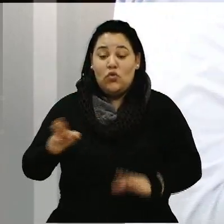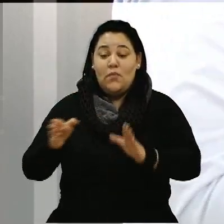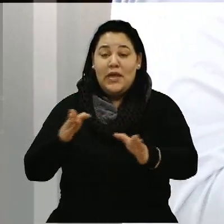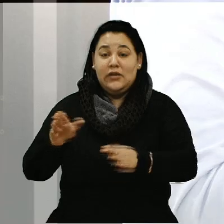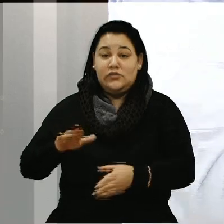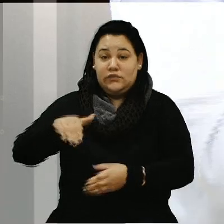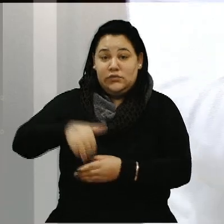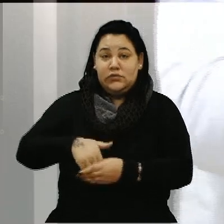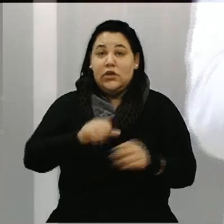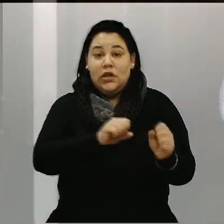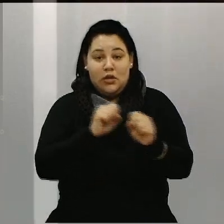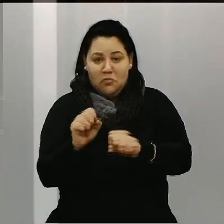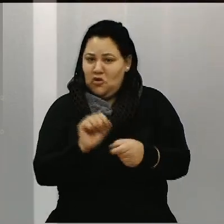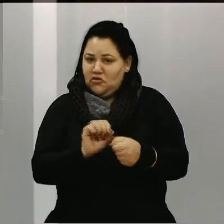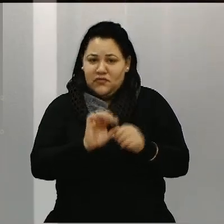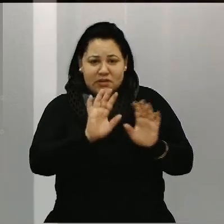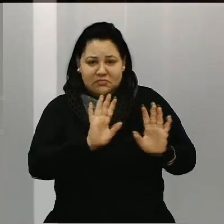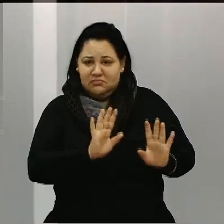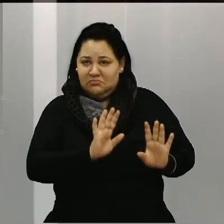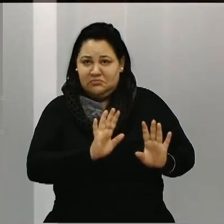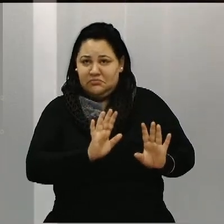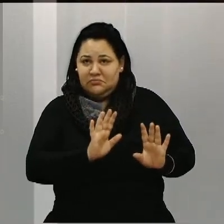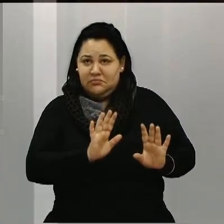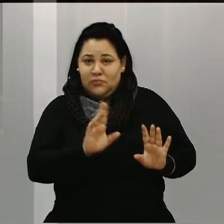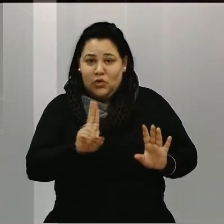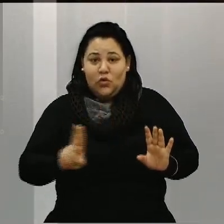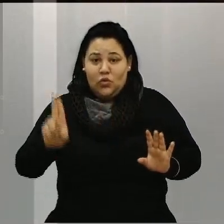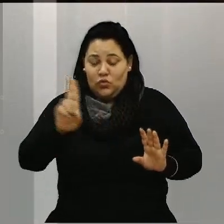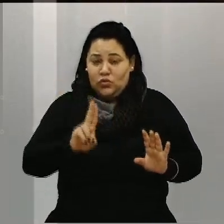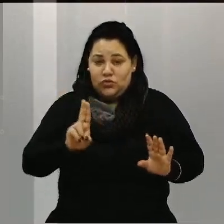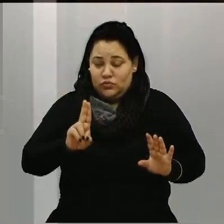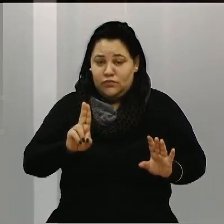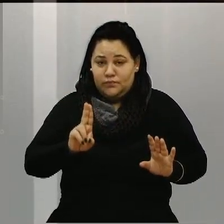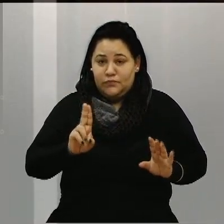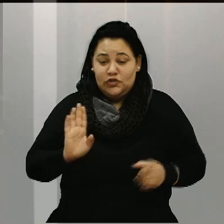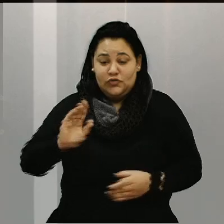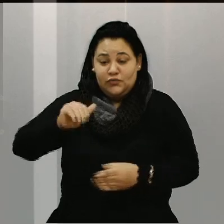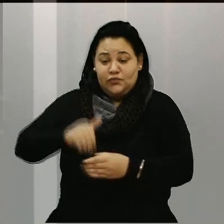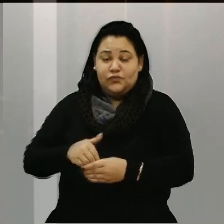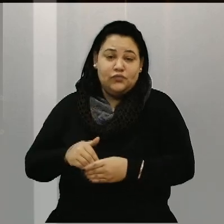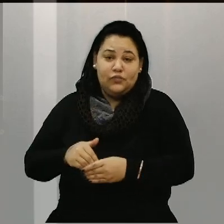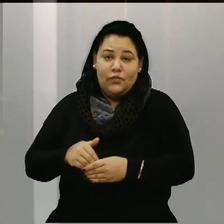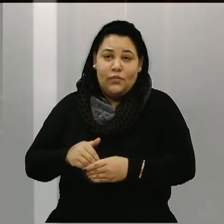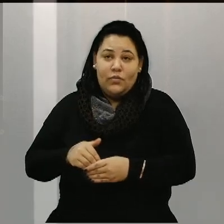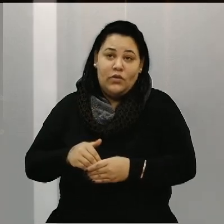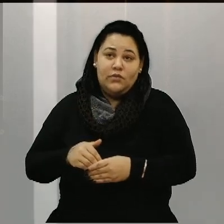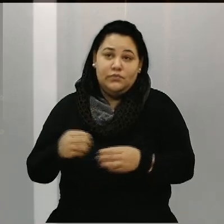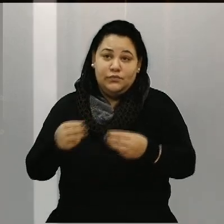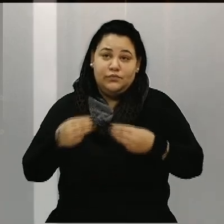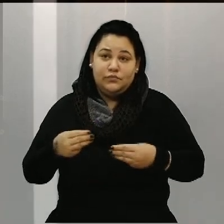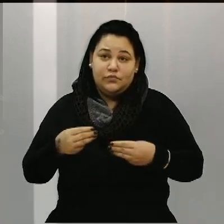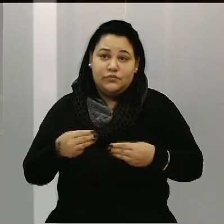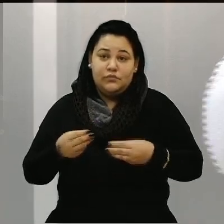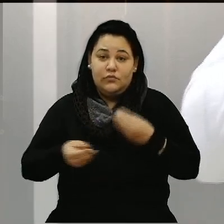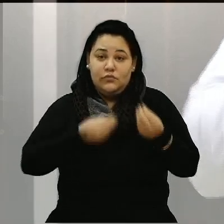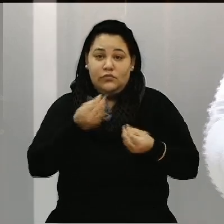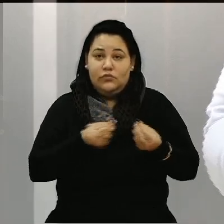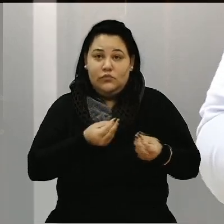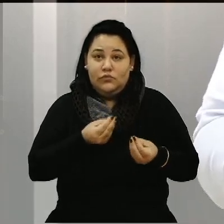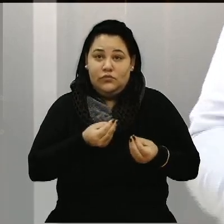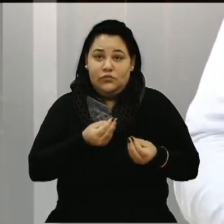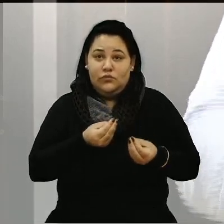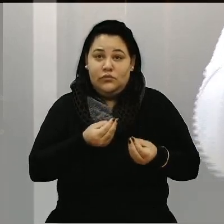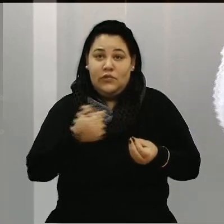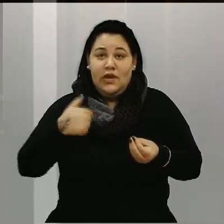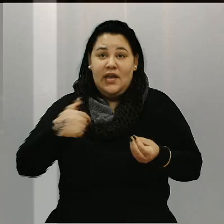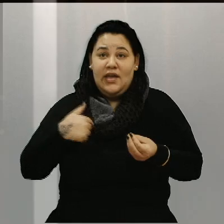ser feito. Pode ser feito, uso eleitoreiro de emoção. Então, como nós não temos abstenção, eu me retiro da